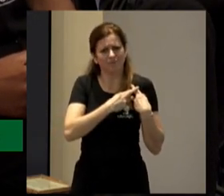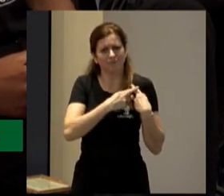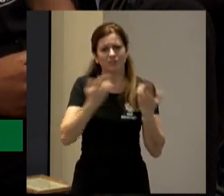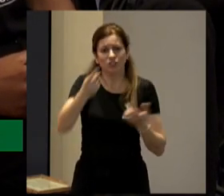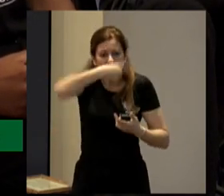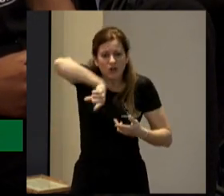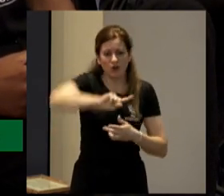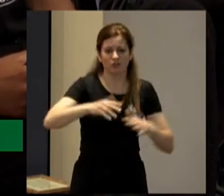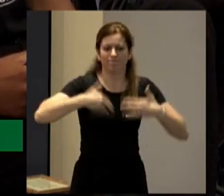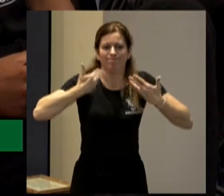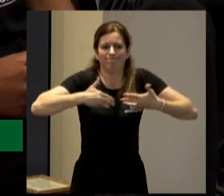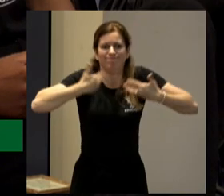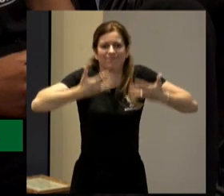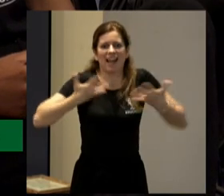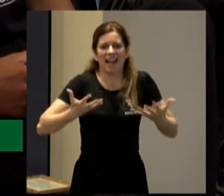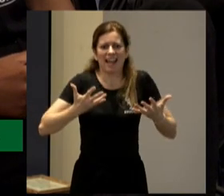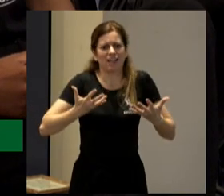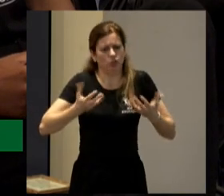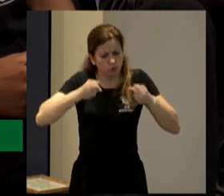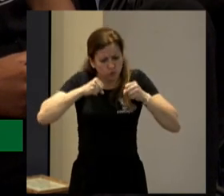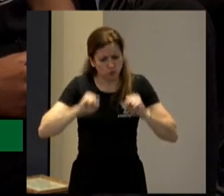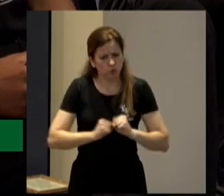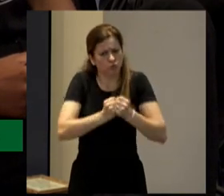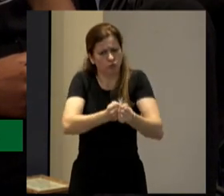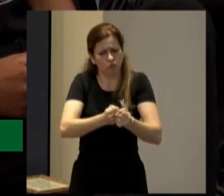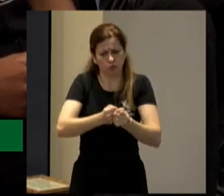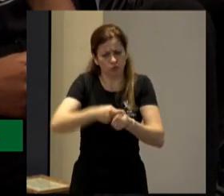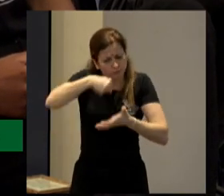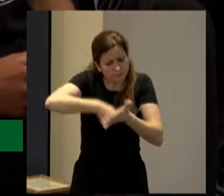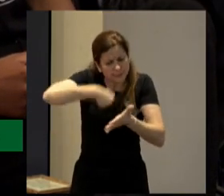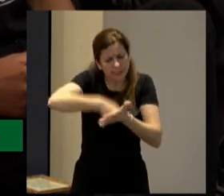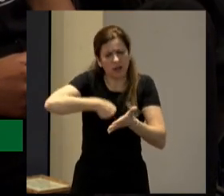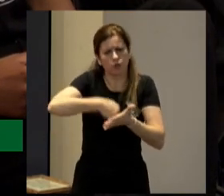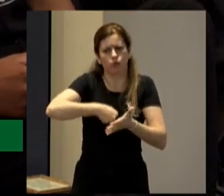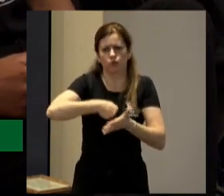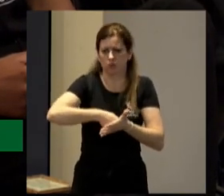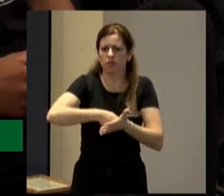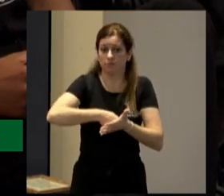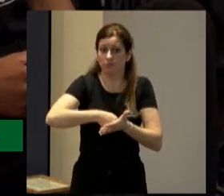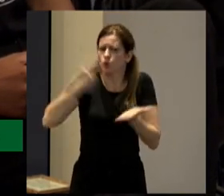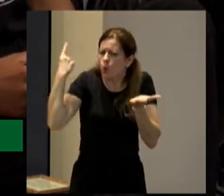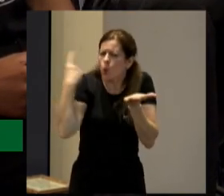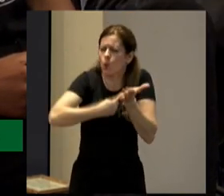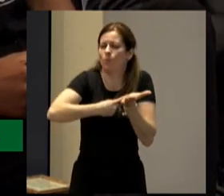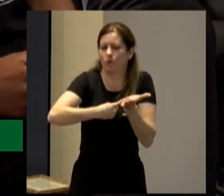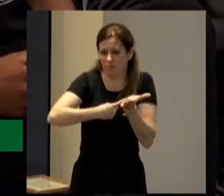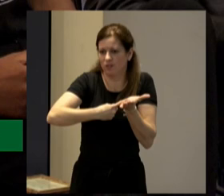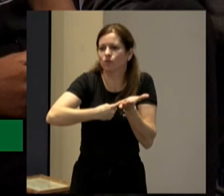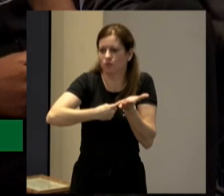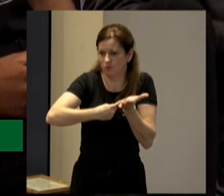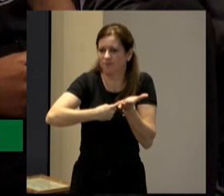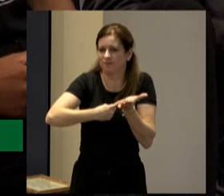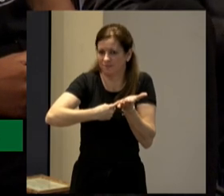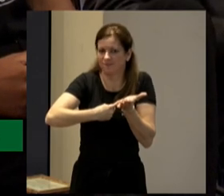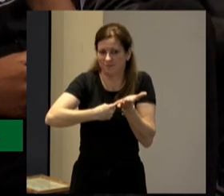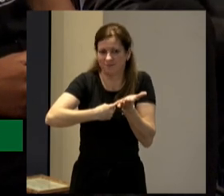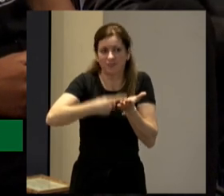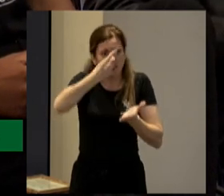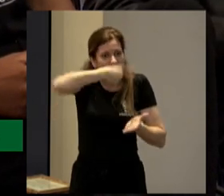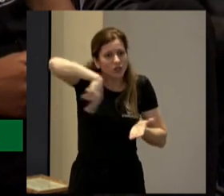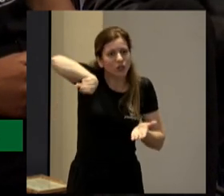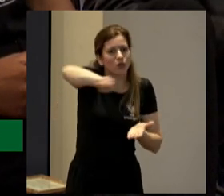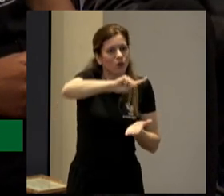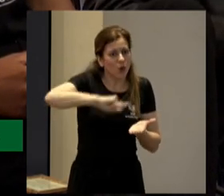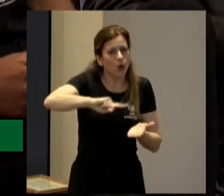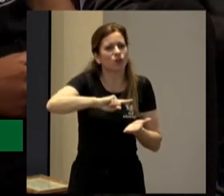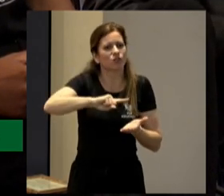de renovação desses votos de combate, desses votos de compromisso, e que a gente se conheça